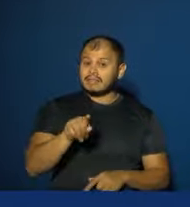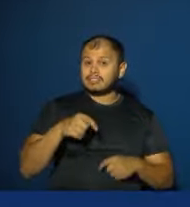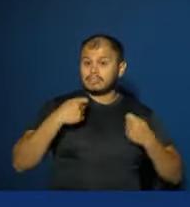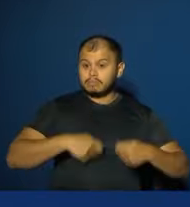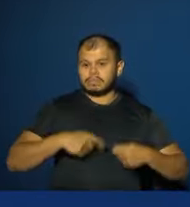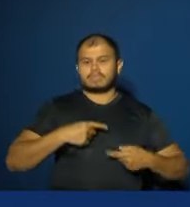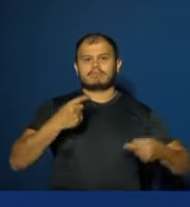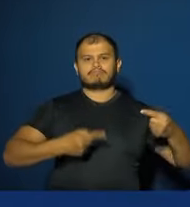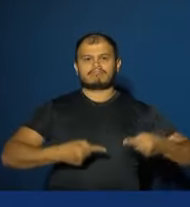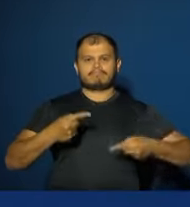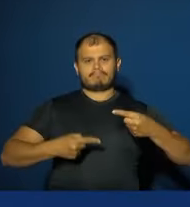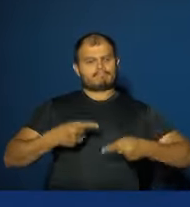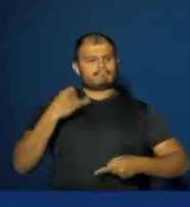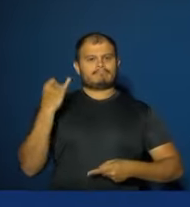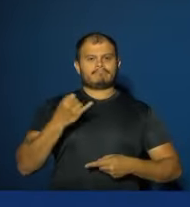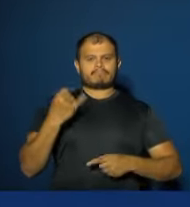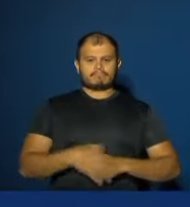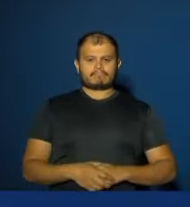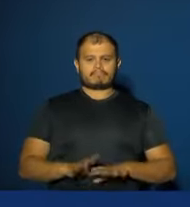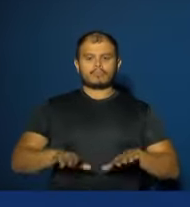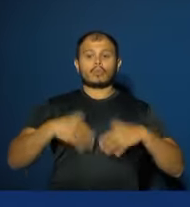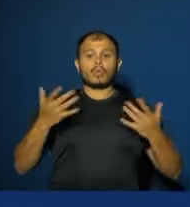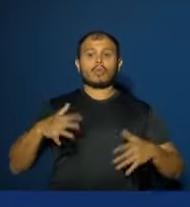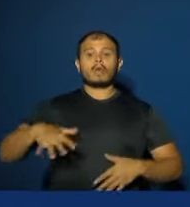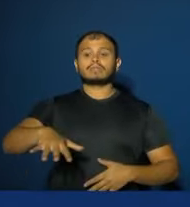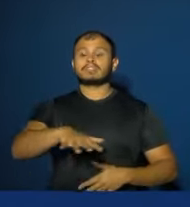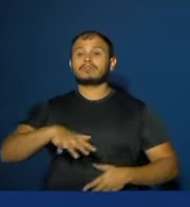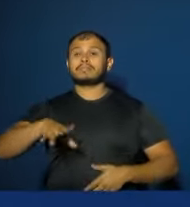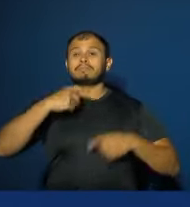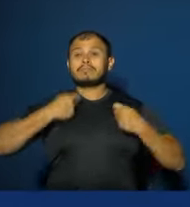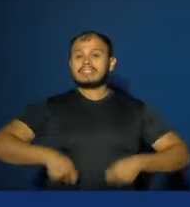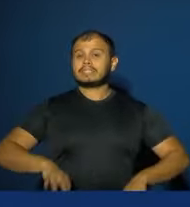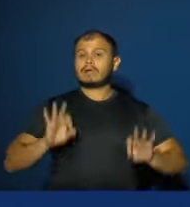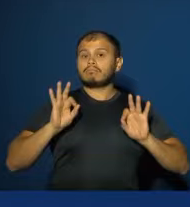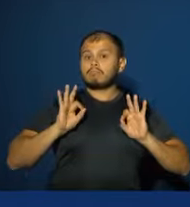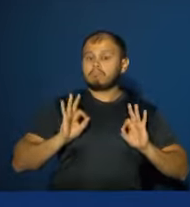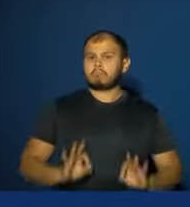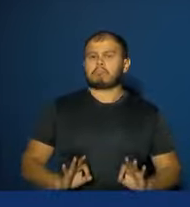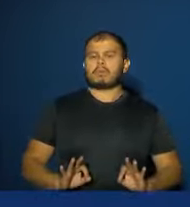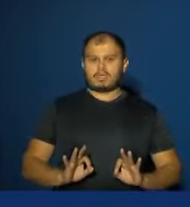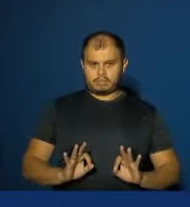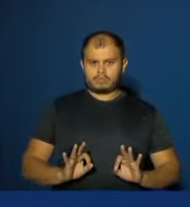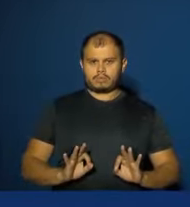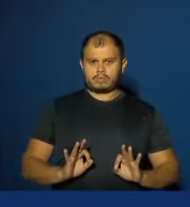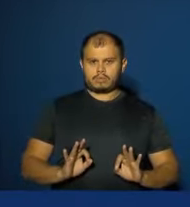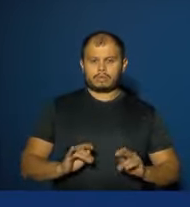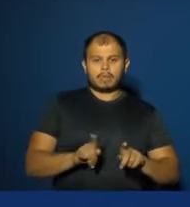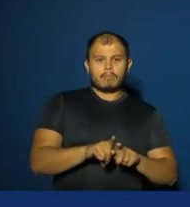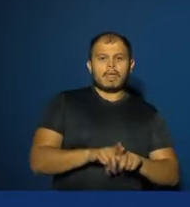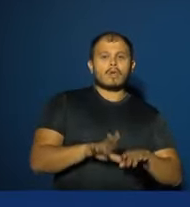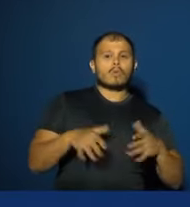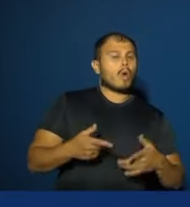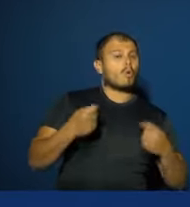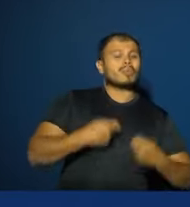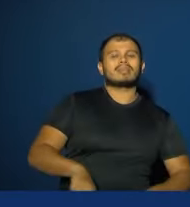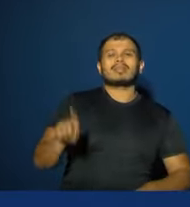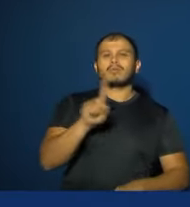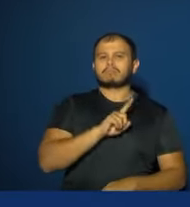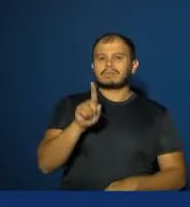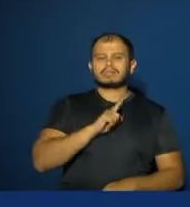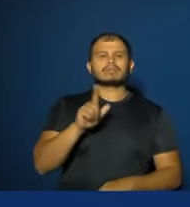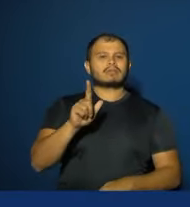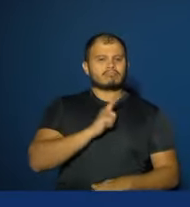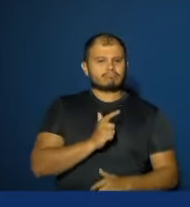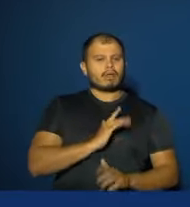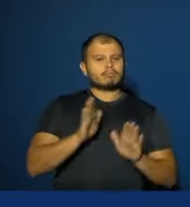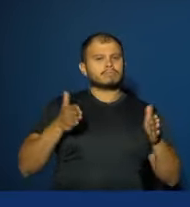colocar o debate. Quais setores, eventualmente, de fato precisam? E quais não precisam carregar